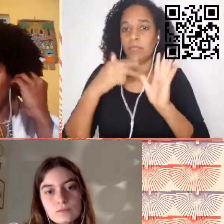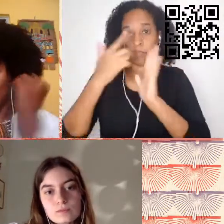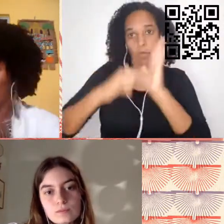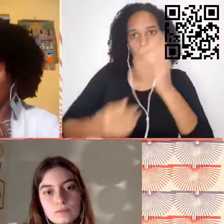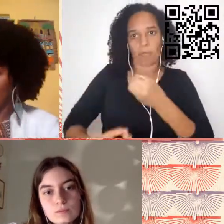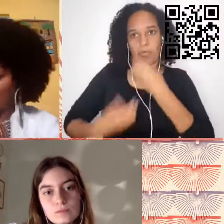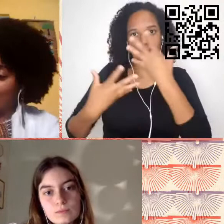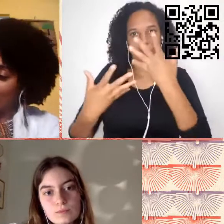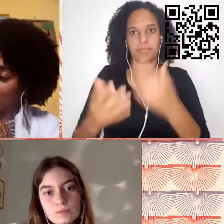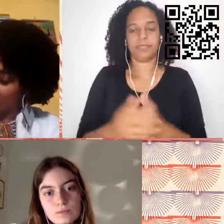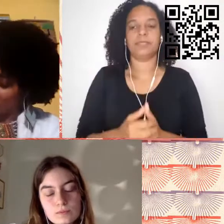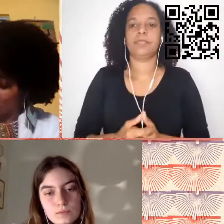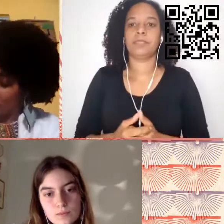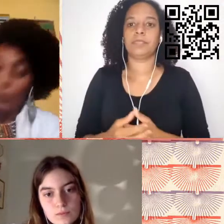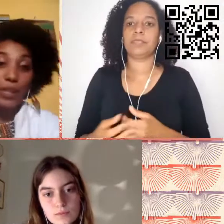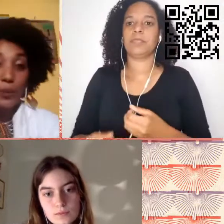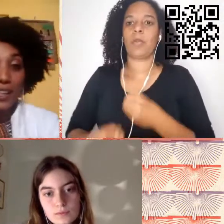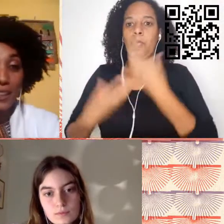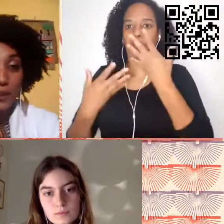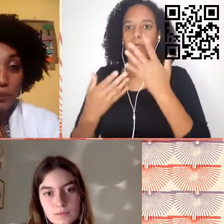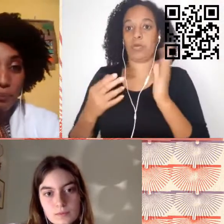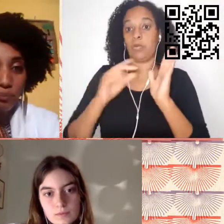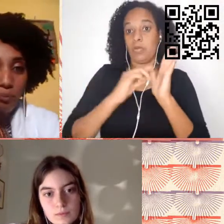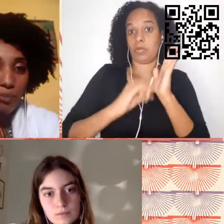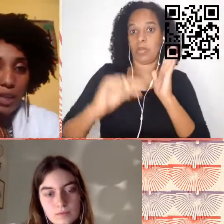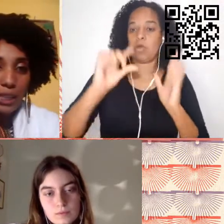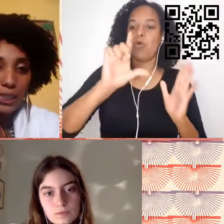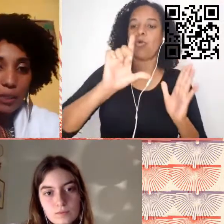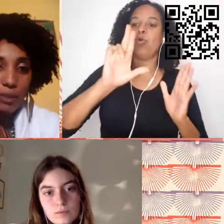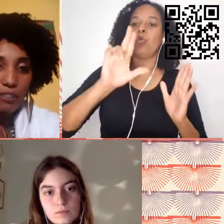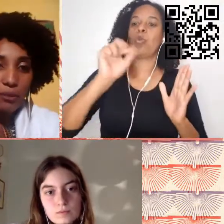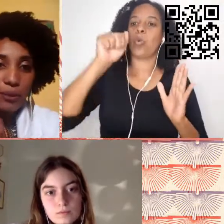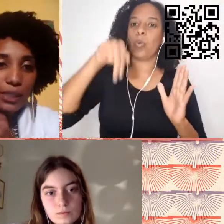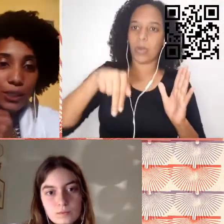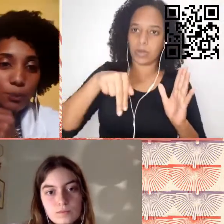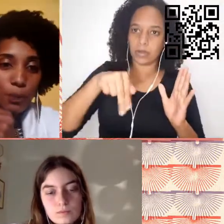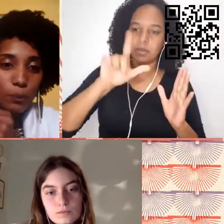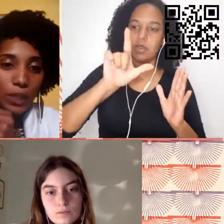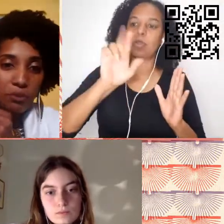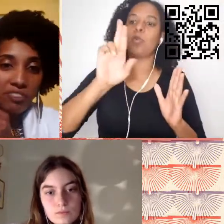E aí tem um poeta que chama Luan Luando. Esse é um livro super bonito,